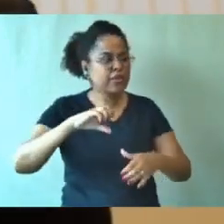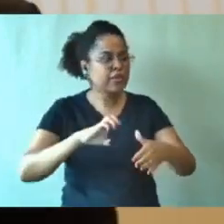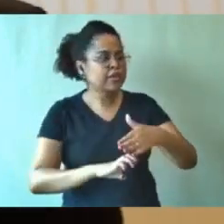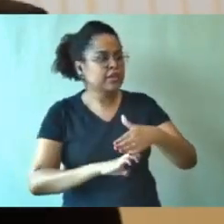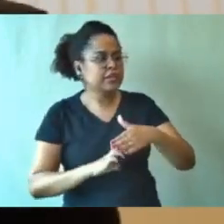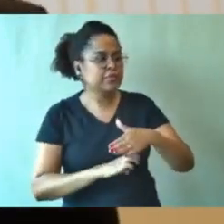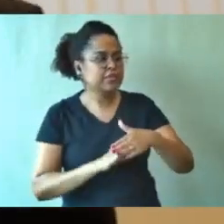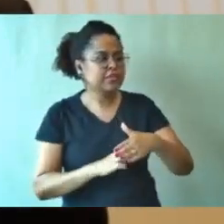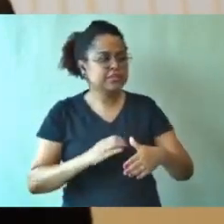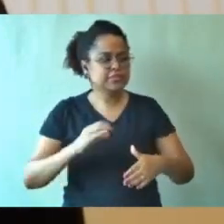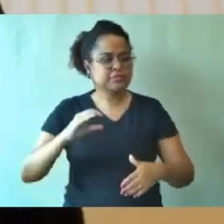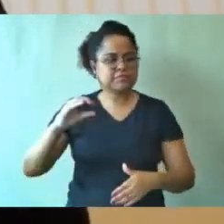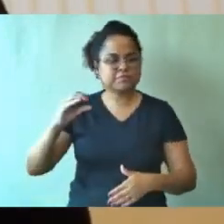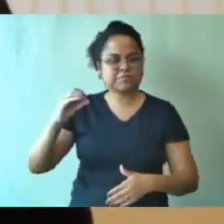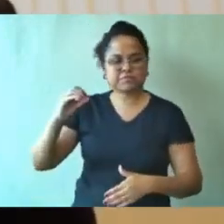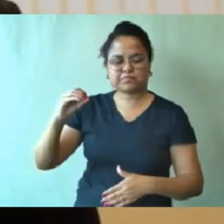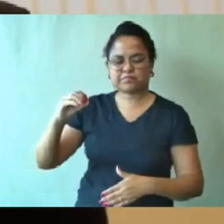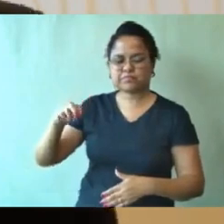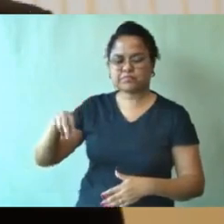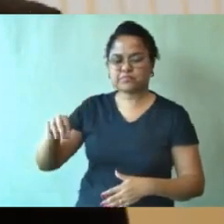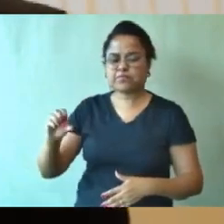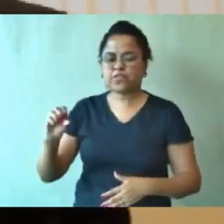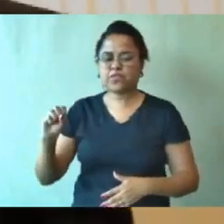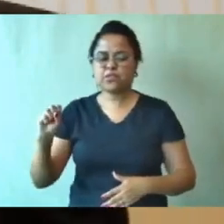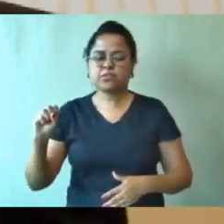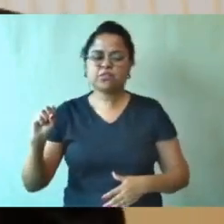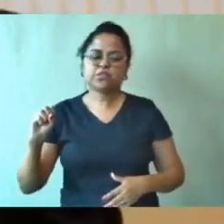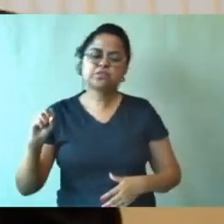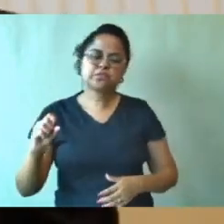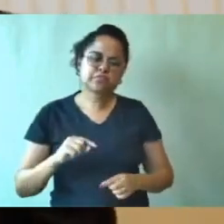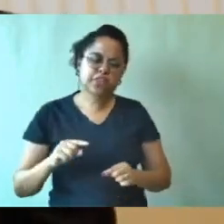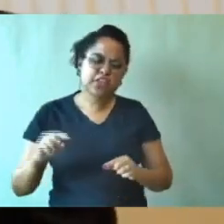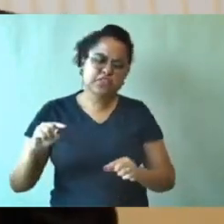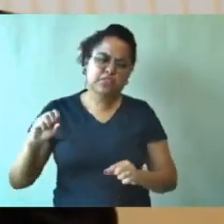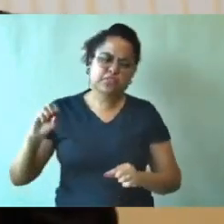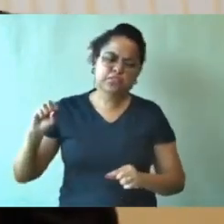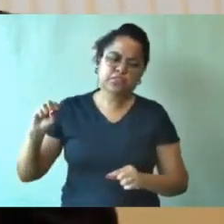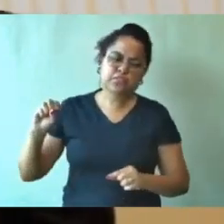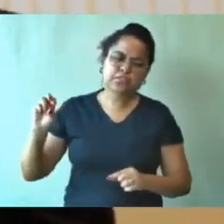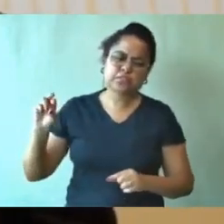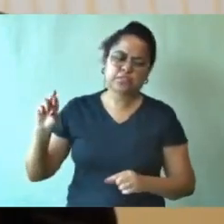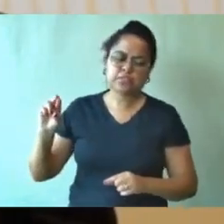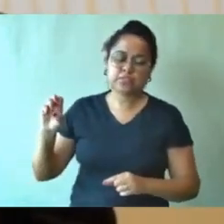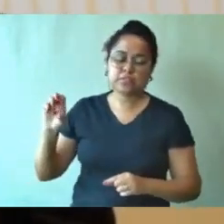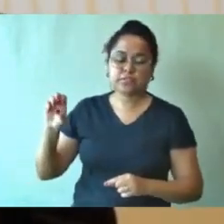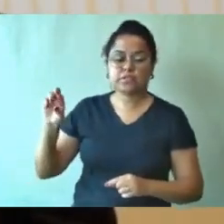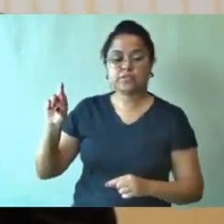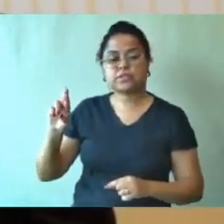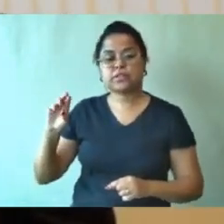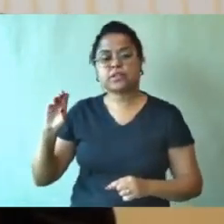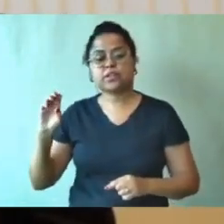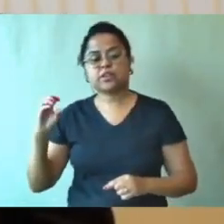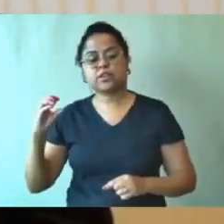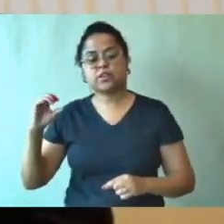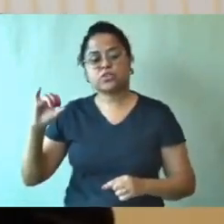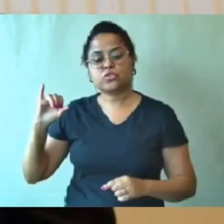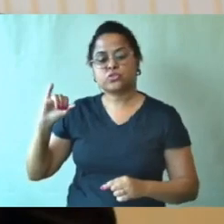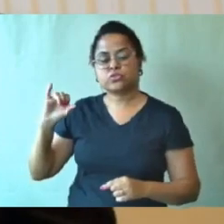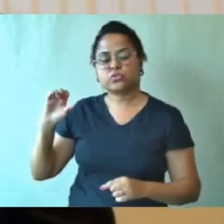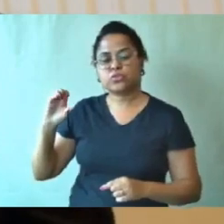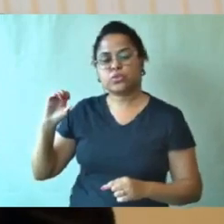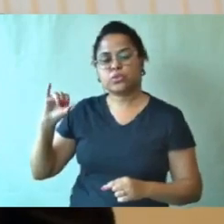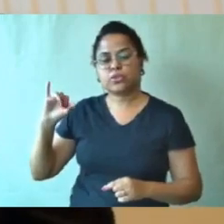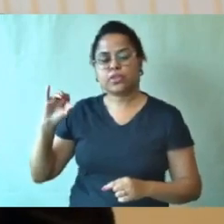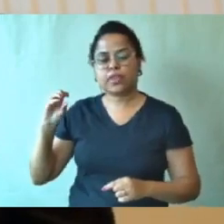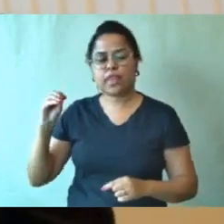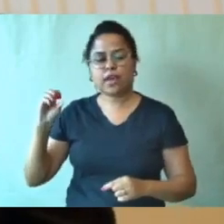total de aproximadamente 686 ônibus. Nossa frota em Belo Horizonte, para manter a frota, só tem uma reserva